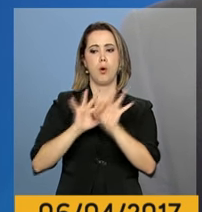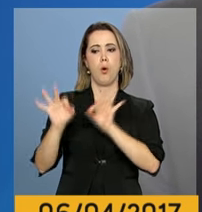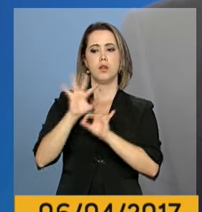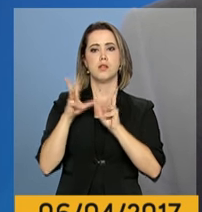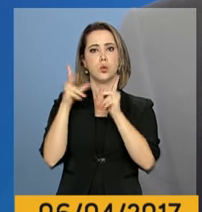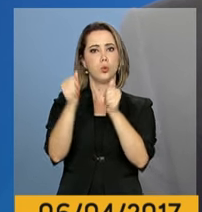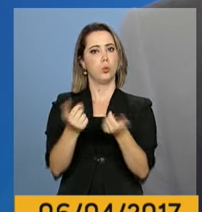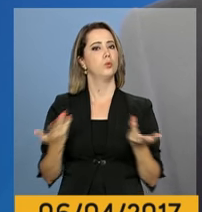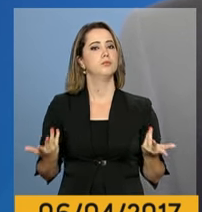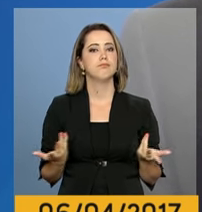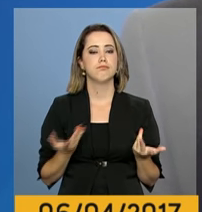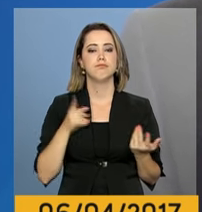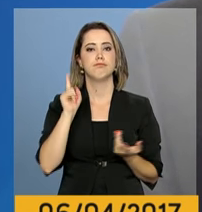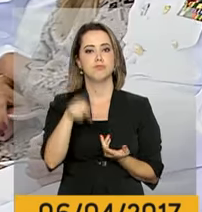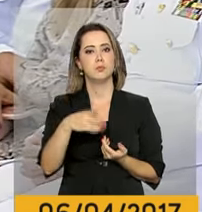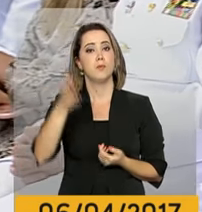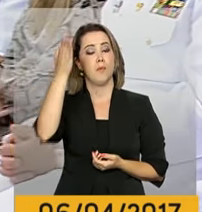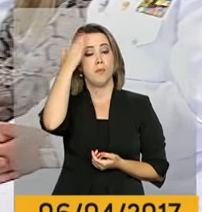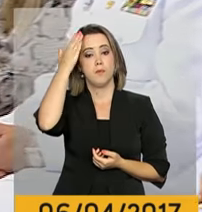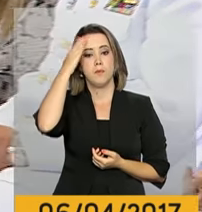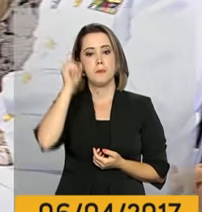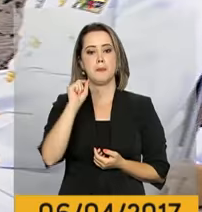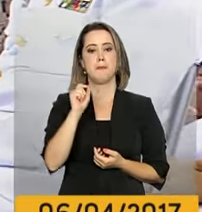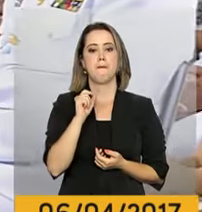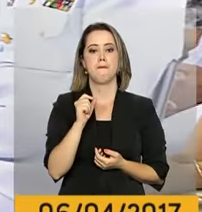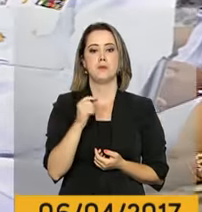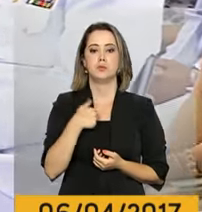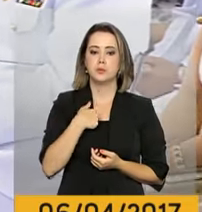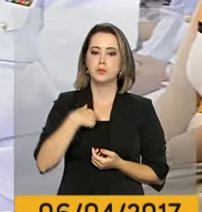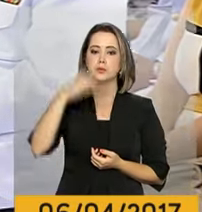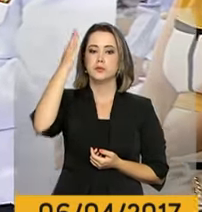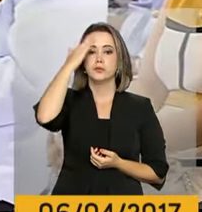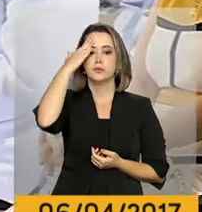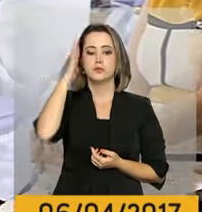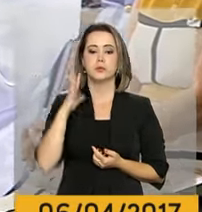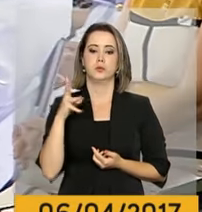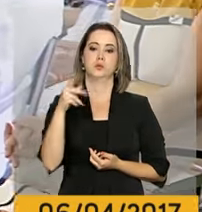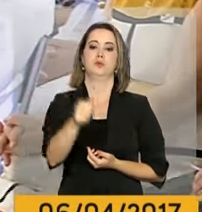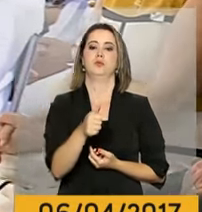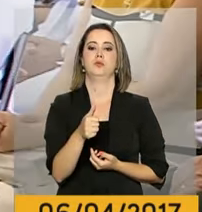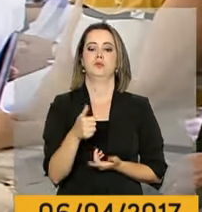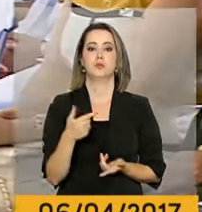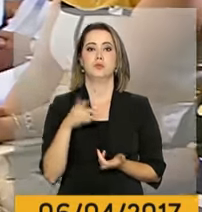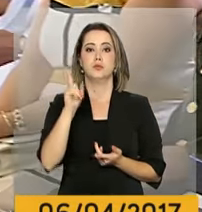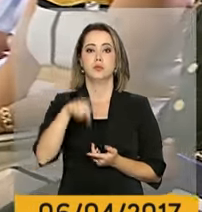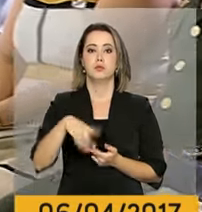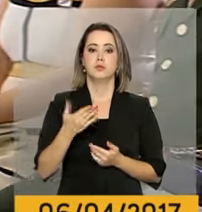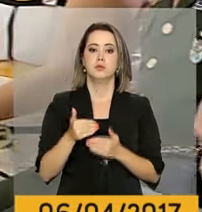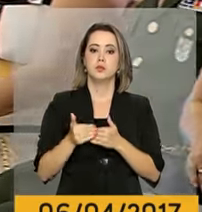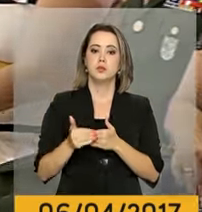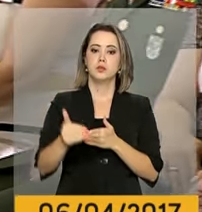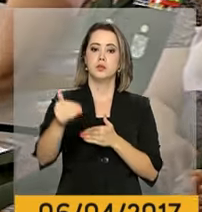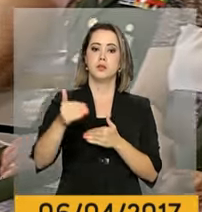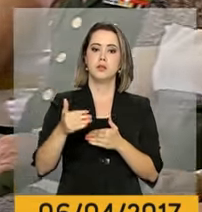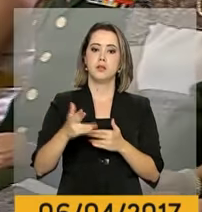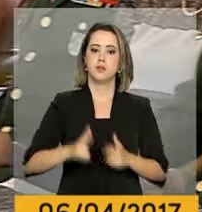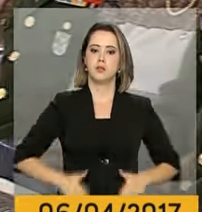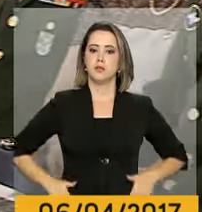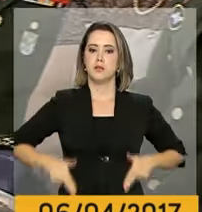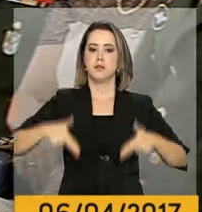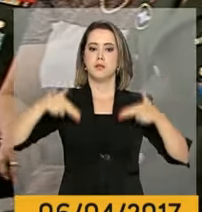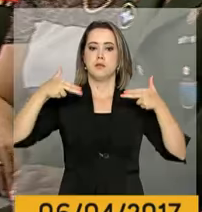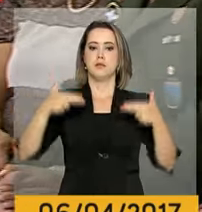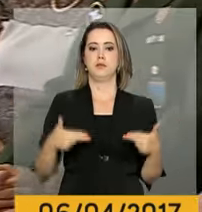organização. Sabemos, e eu digo isso porque eu sei, sabemos todos, que a carreira das armas